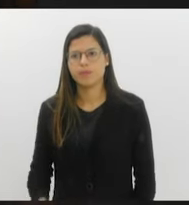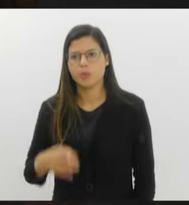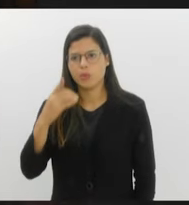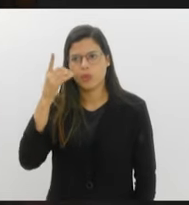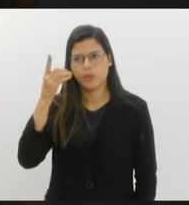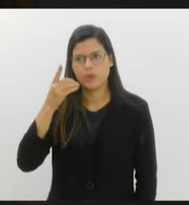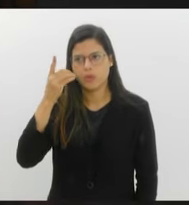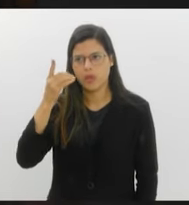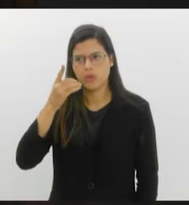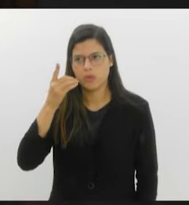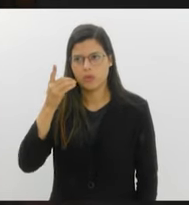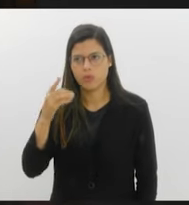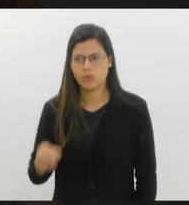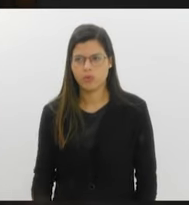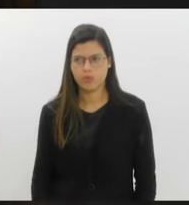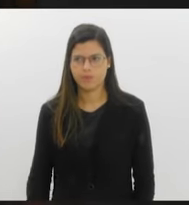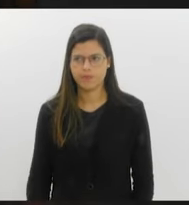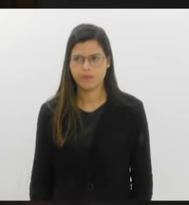deputado